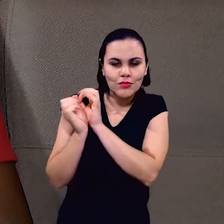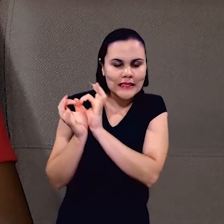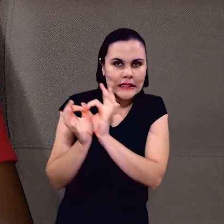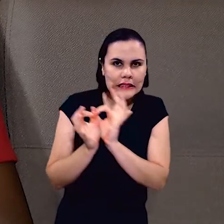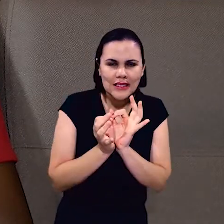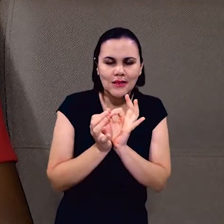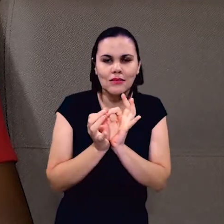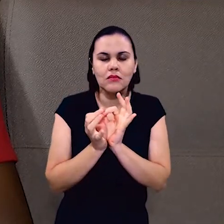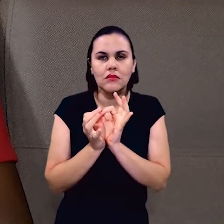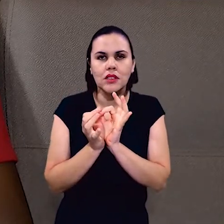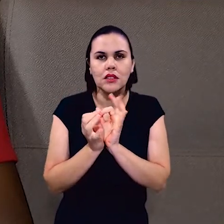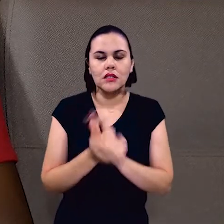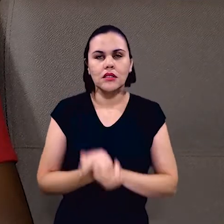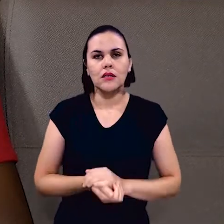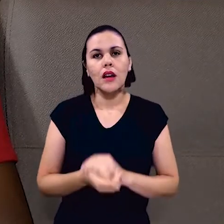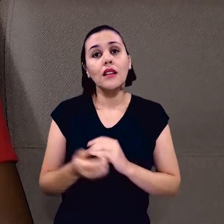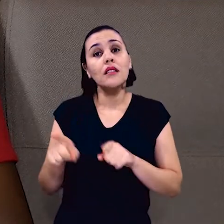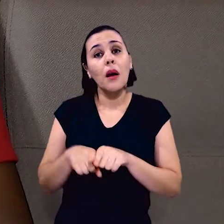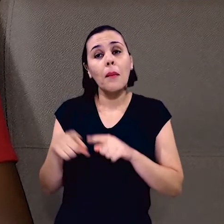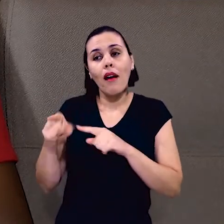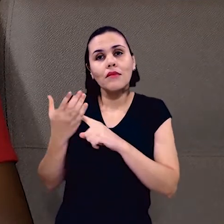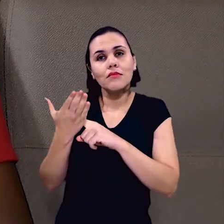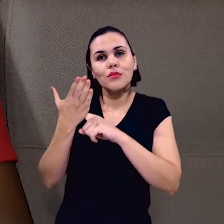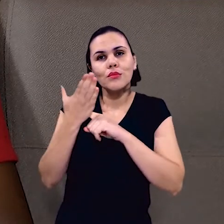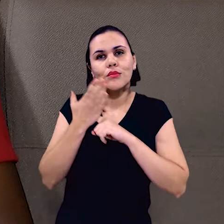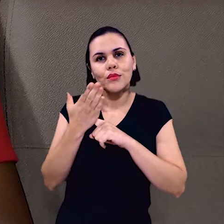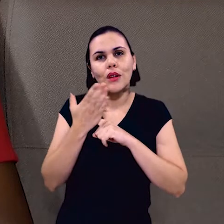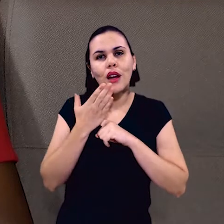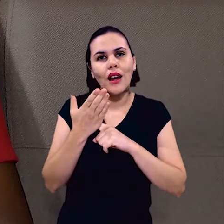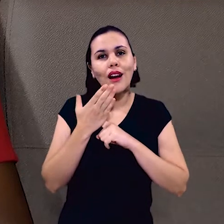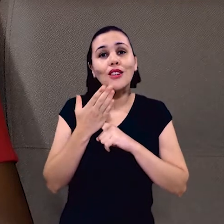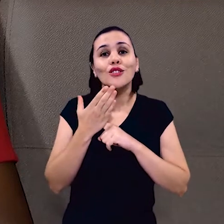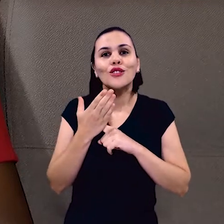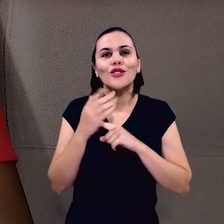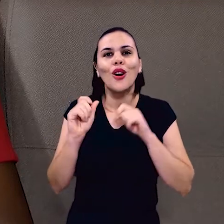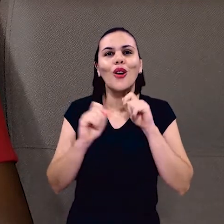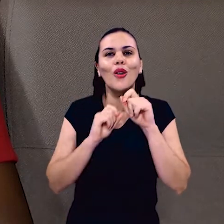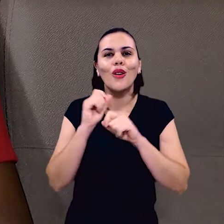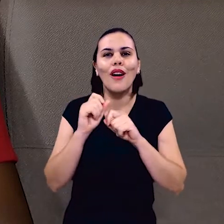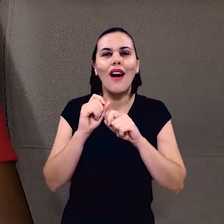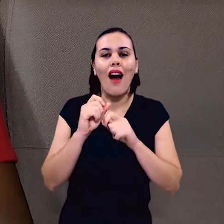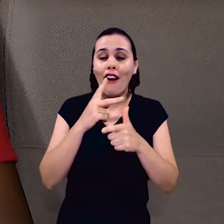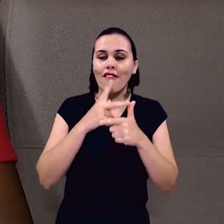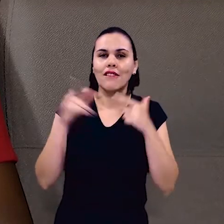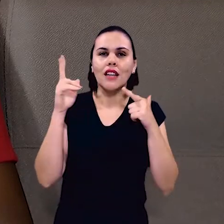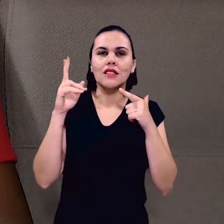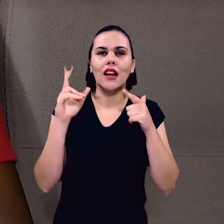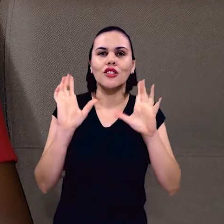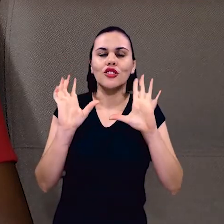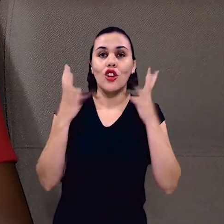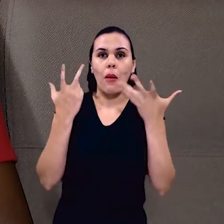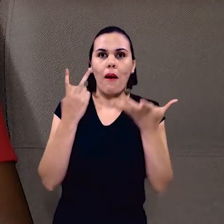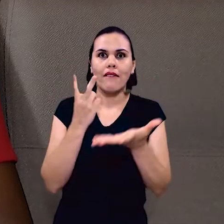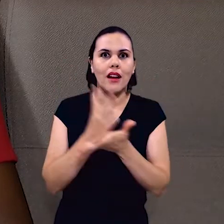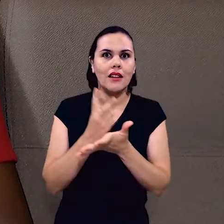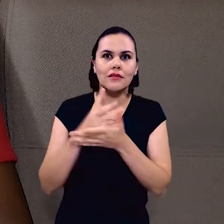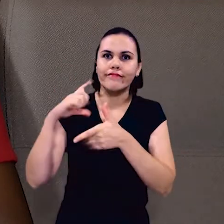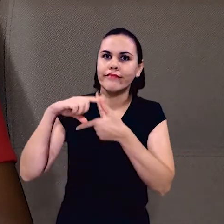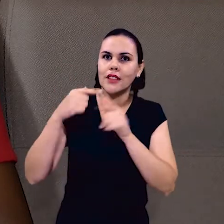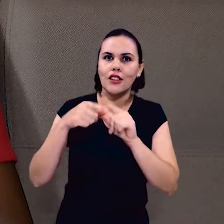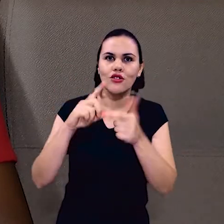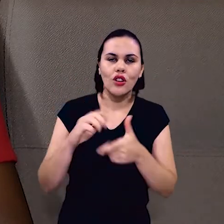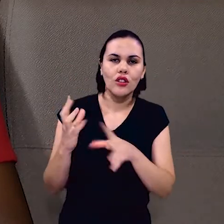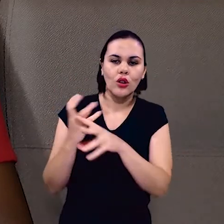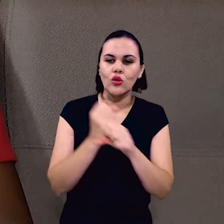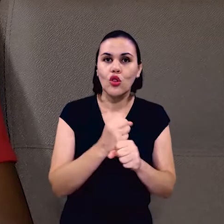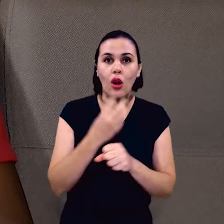momentos e me ajudou a quebrar um paradigma de uma festa tradicional de